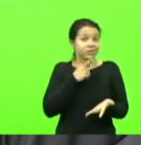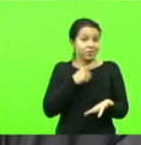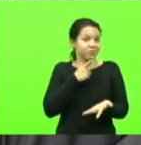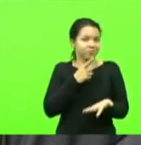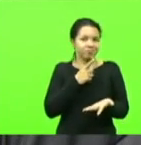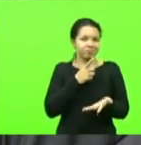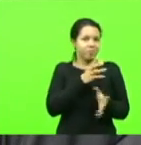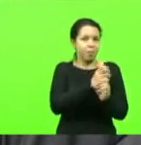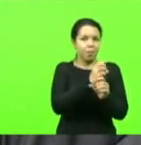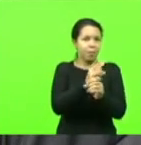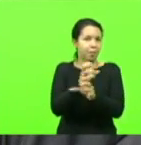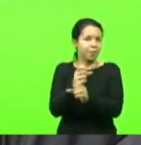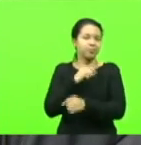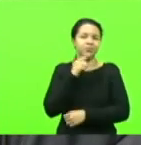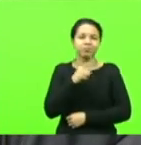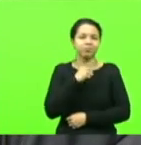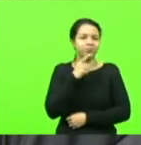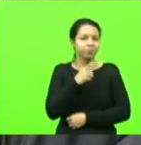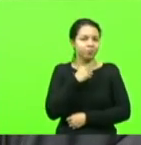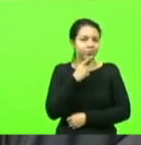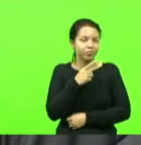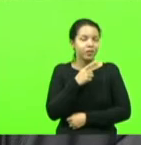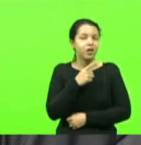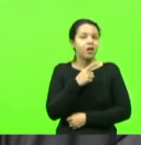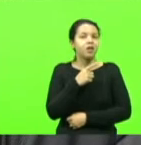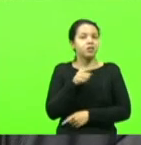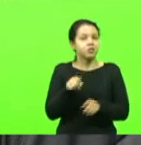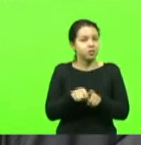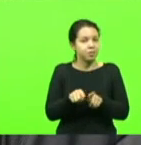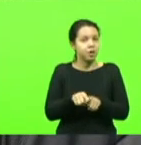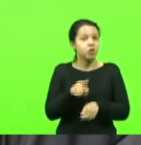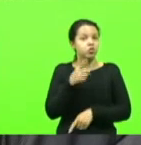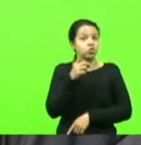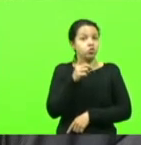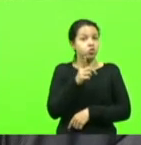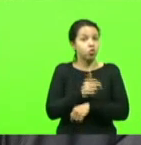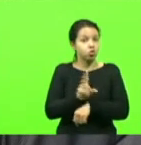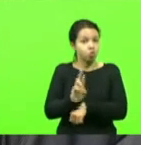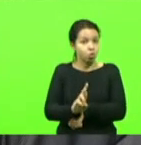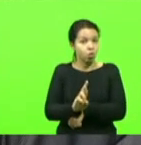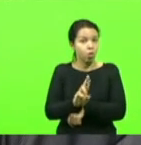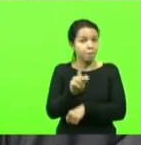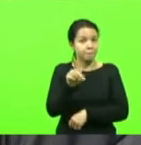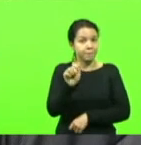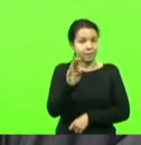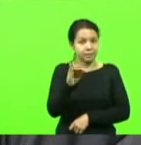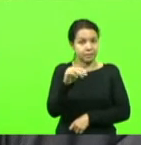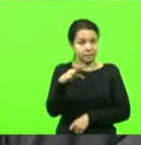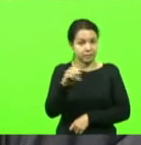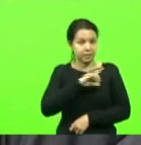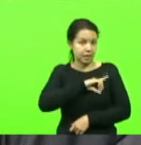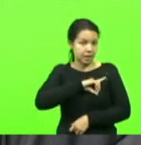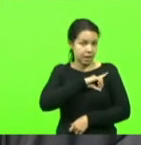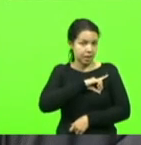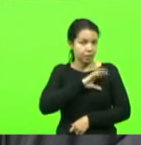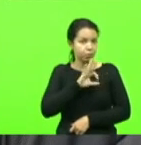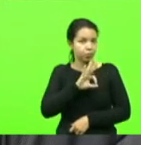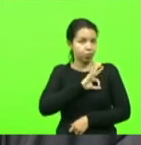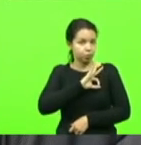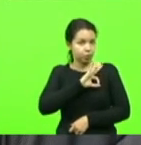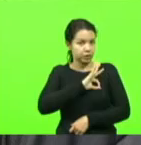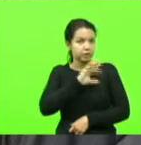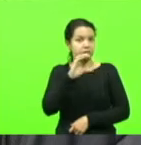fazer esse levantamento de informações a partir disso também conversando com a Doutora Patrícia Zimmermann delegada da Polícia Civil